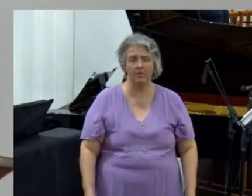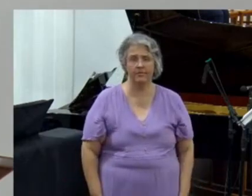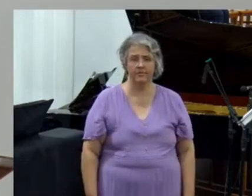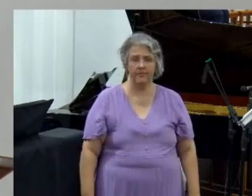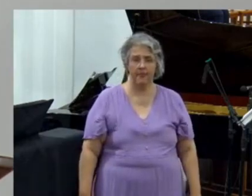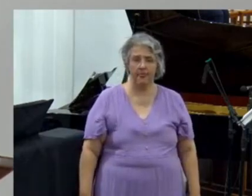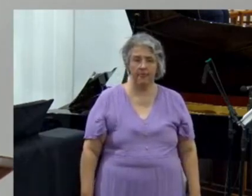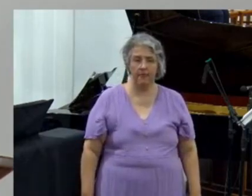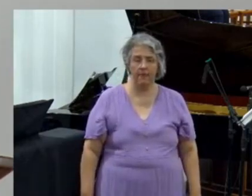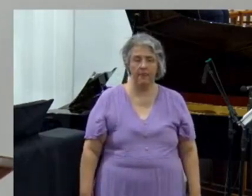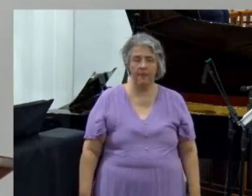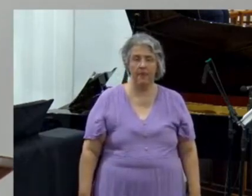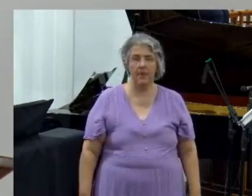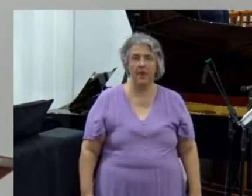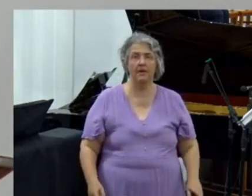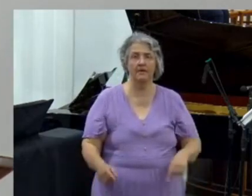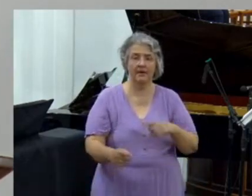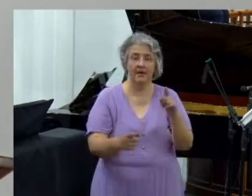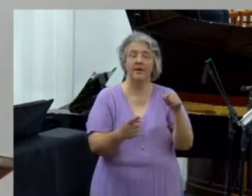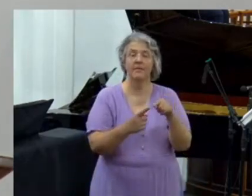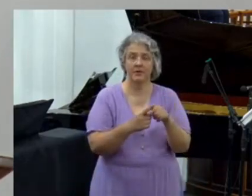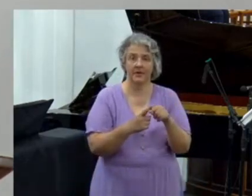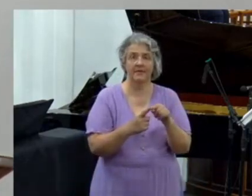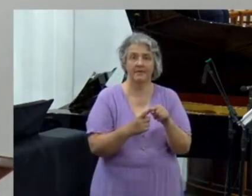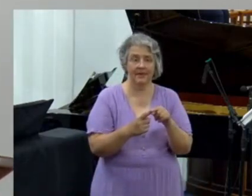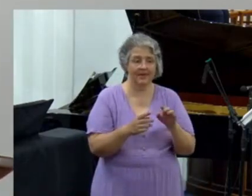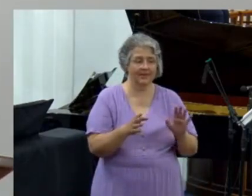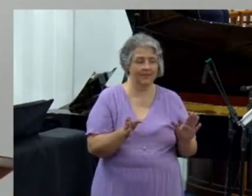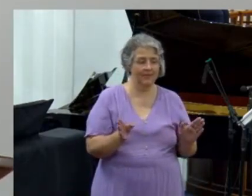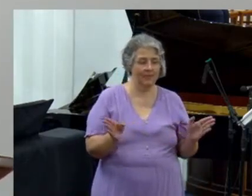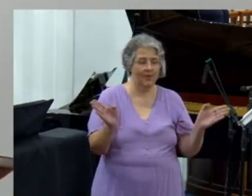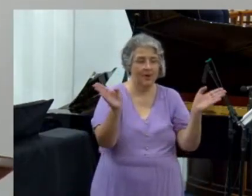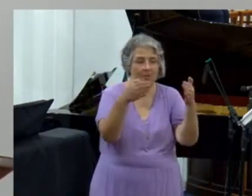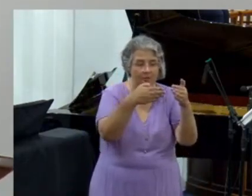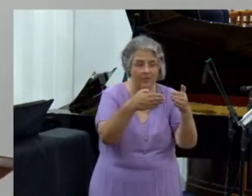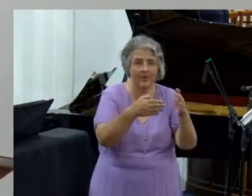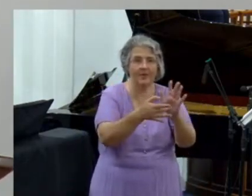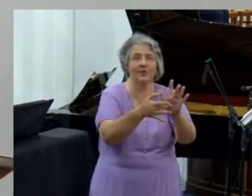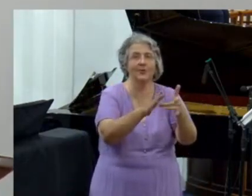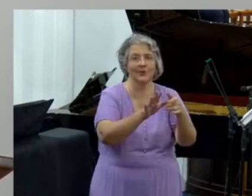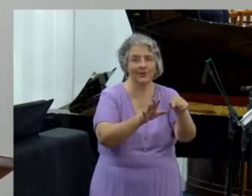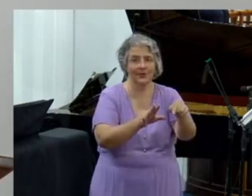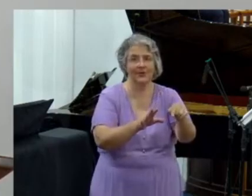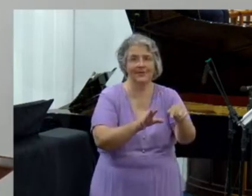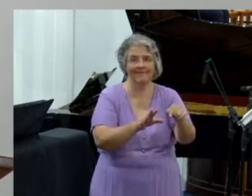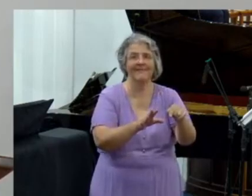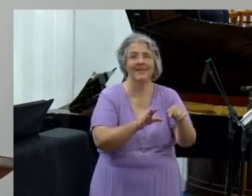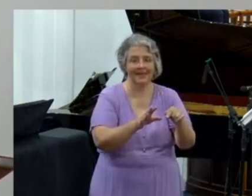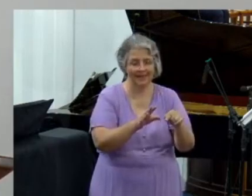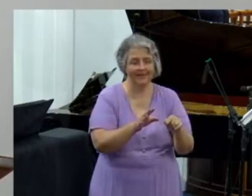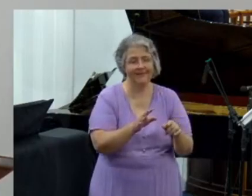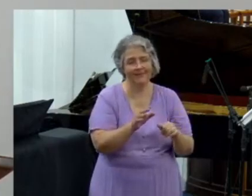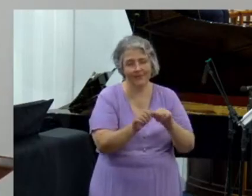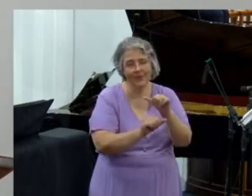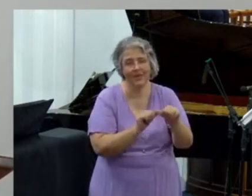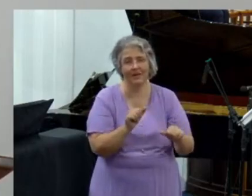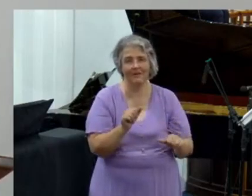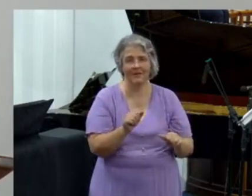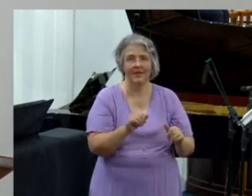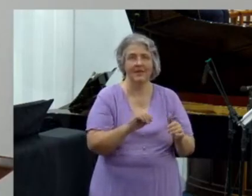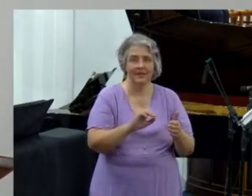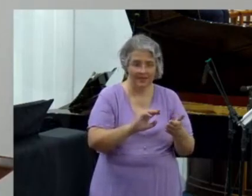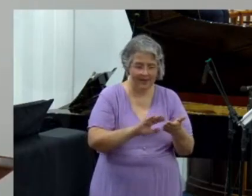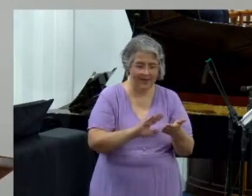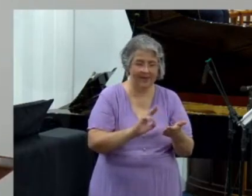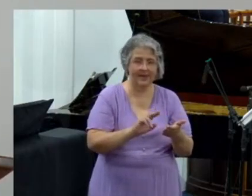apontando para ele, tudo isso ganhava, então, um significado especial. Pessoa, sim, ao oferecer, então,